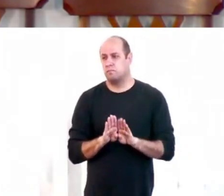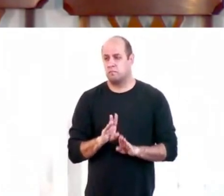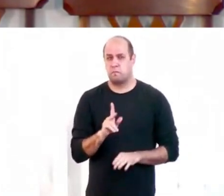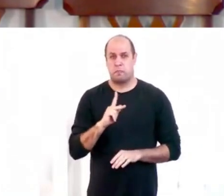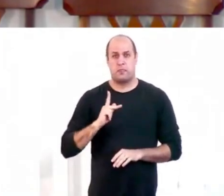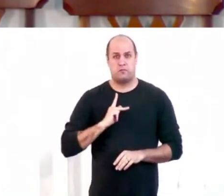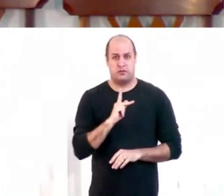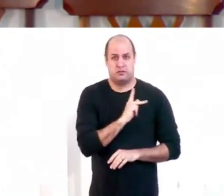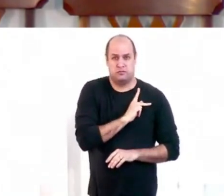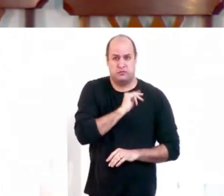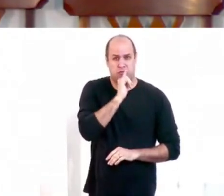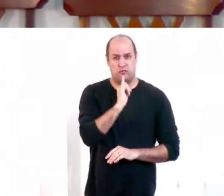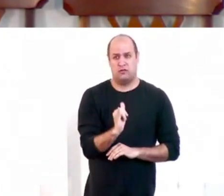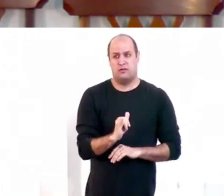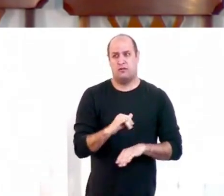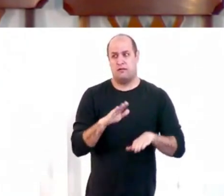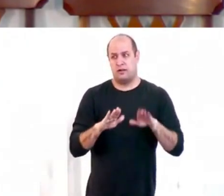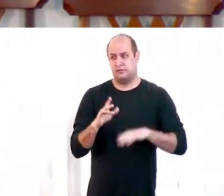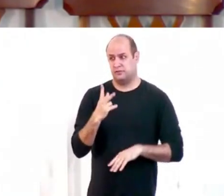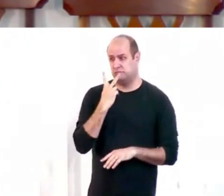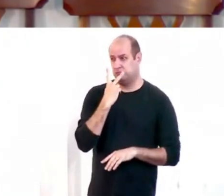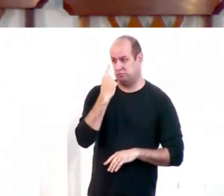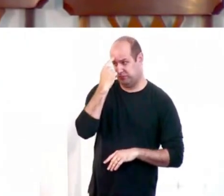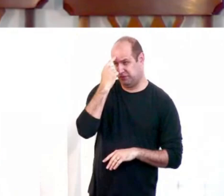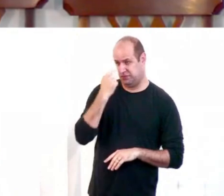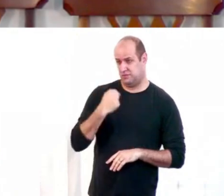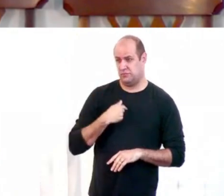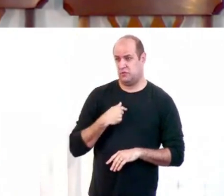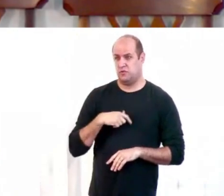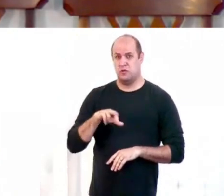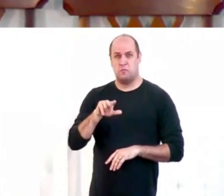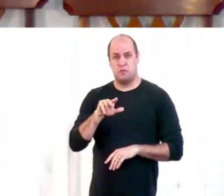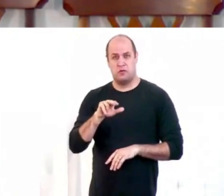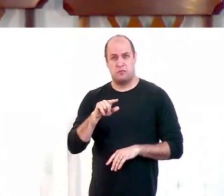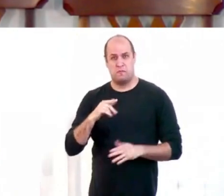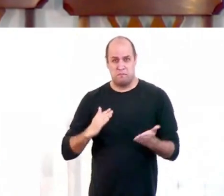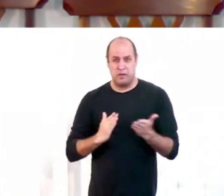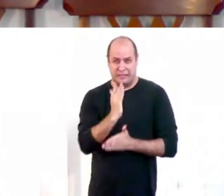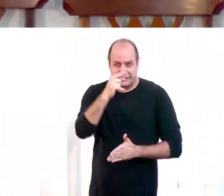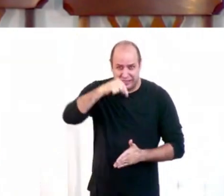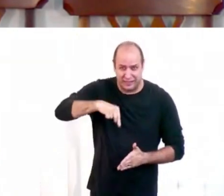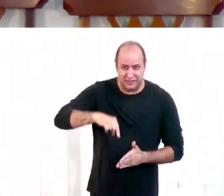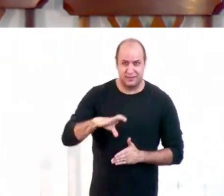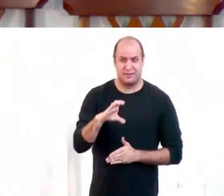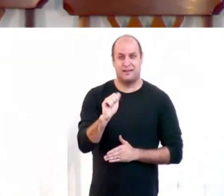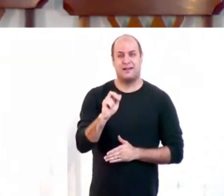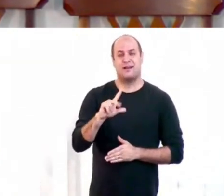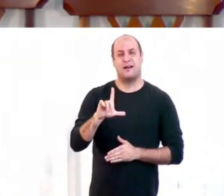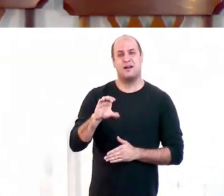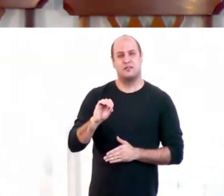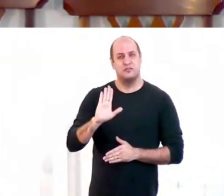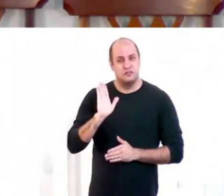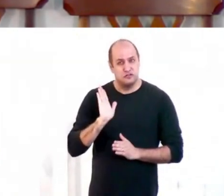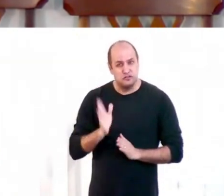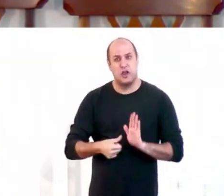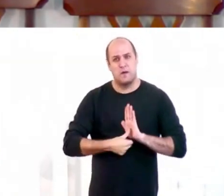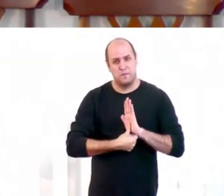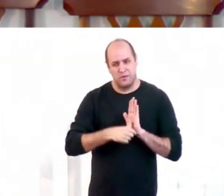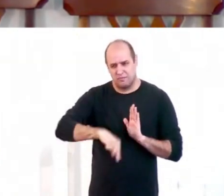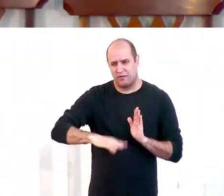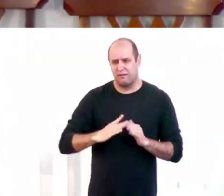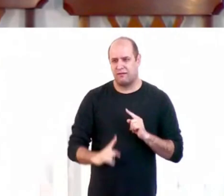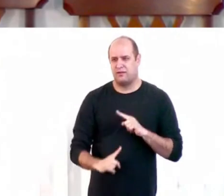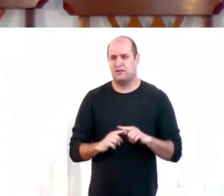alguns dizem que às vezes eu sou ele sou eu, que é meu irmão mais velho, o Carlos Pinheiro Júnior, junto com minha